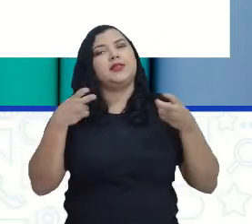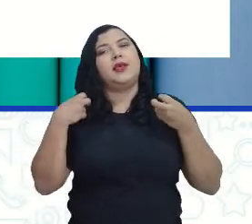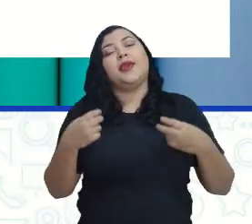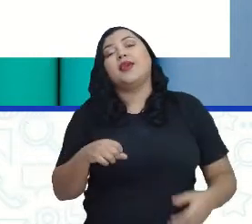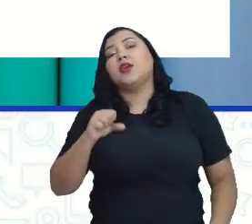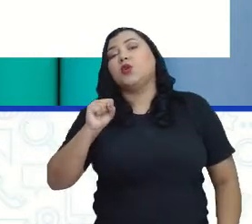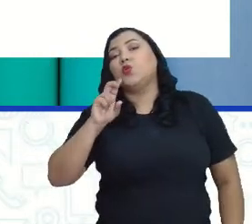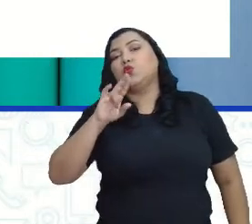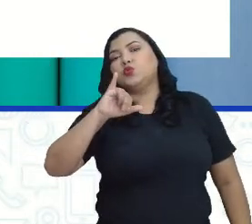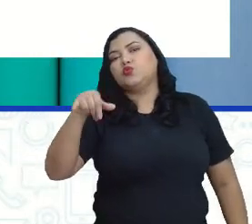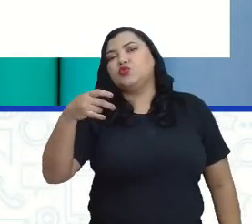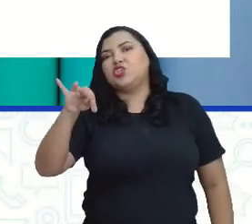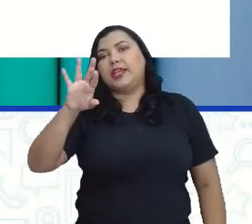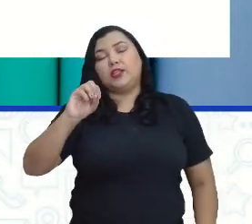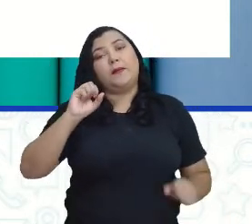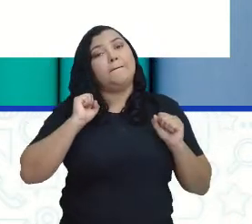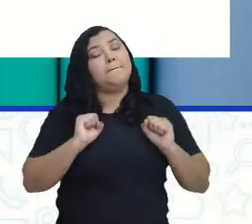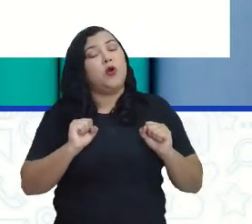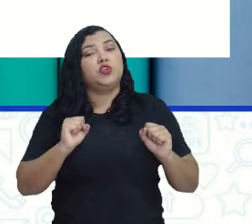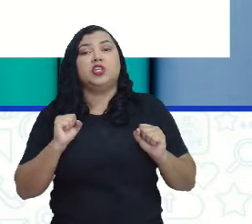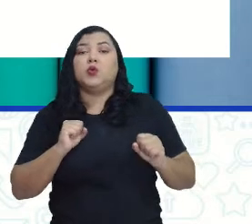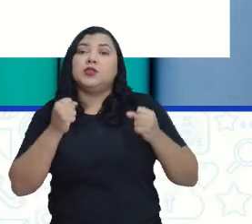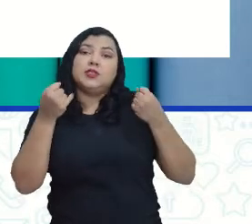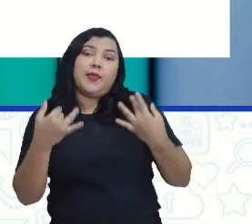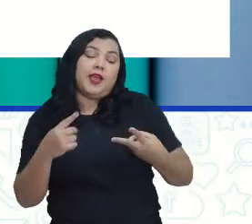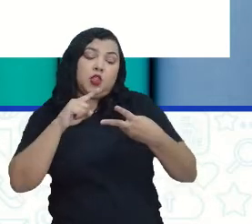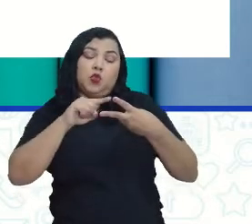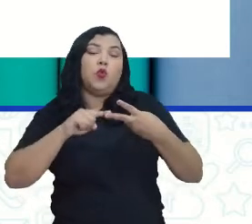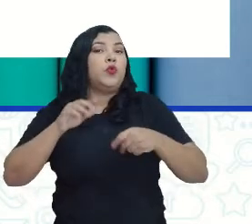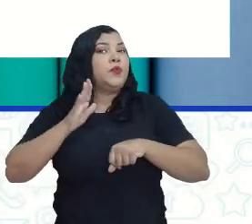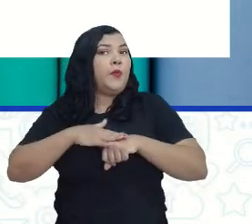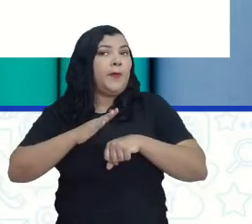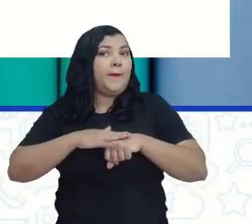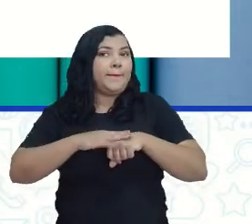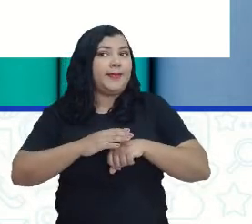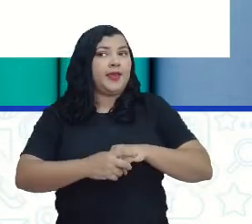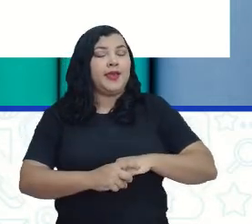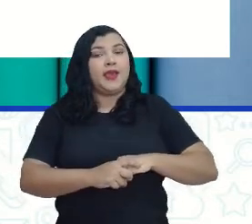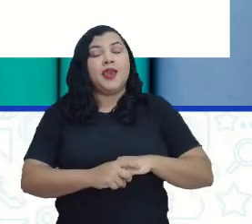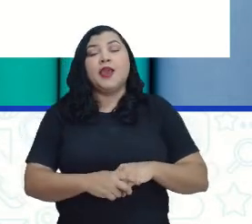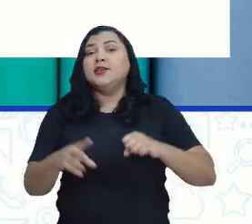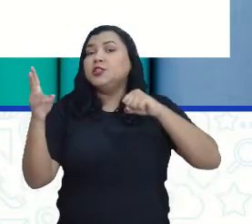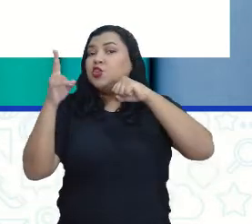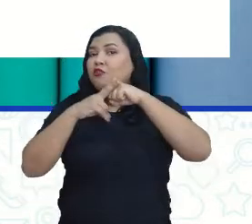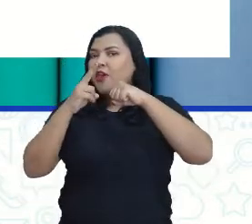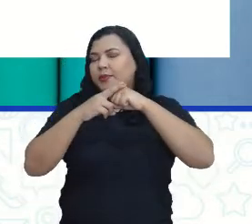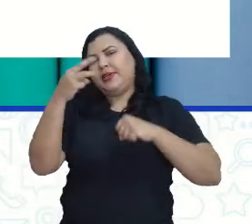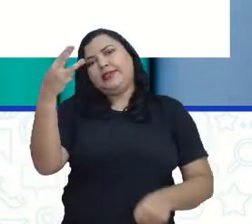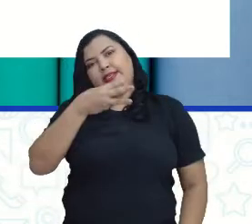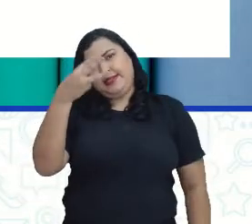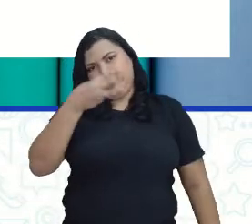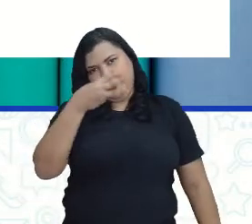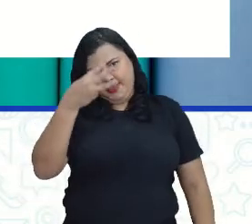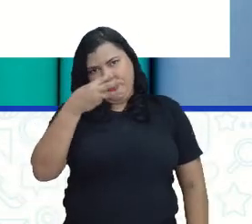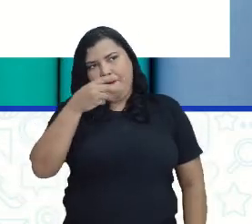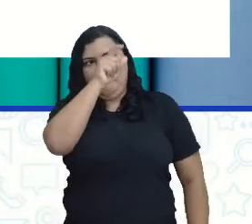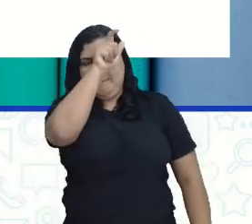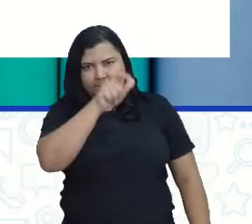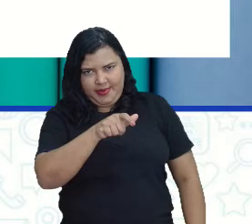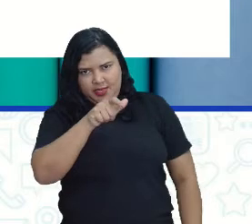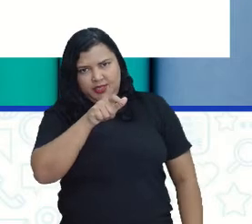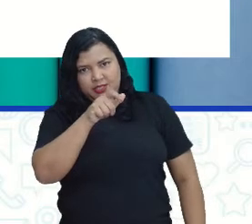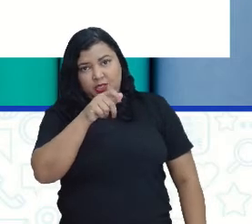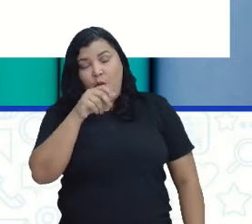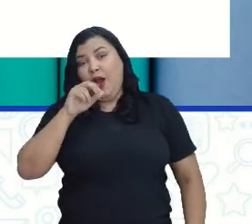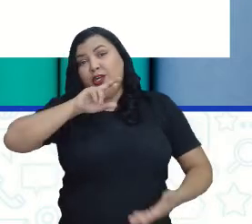ele pode ser indeterminado em duas situações. Quando o verbo está na terceira pessoa do plural,